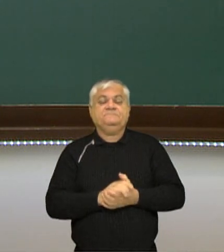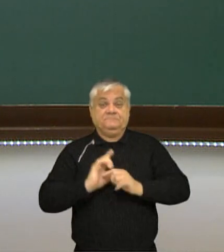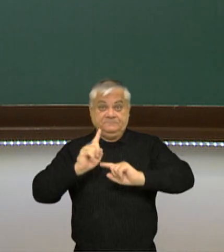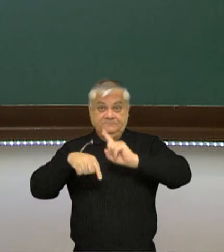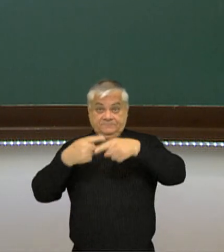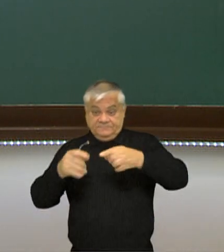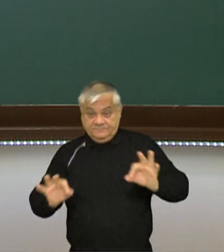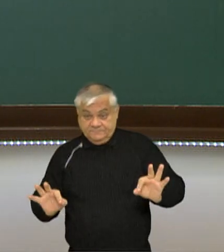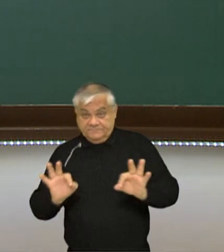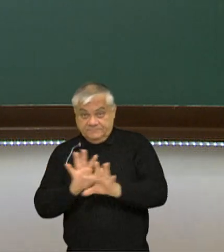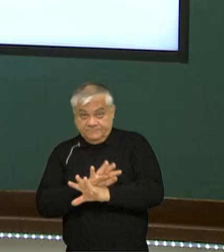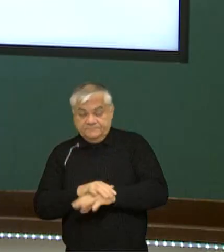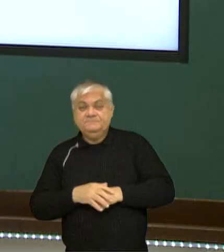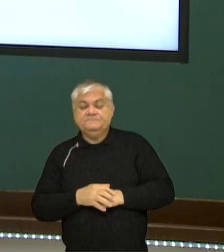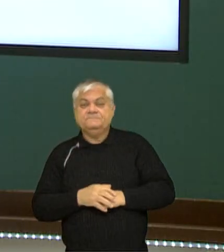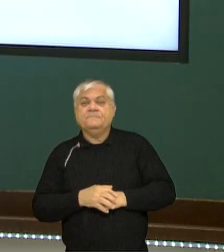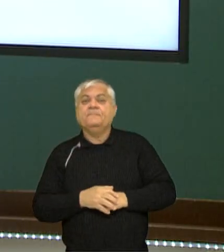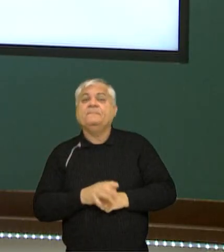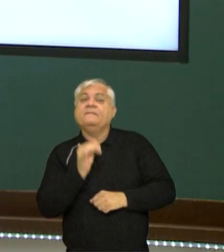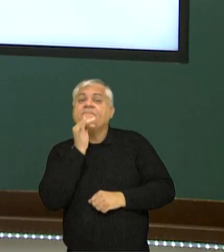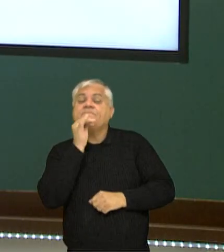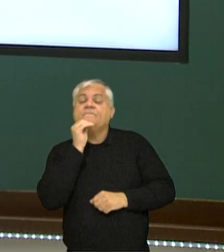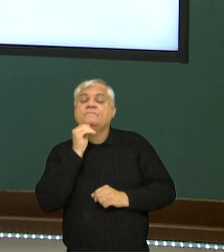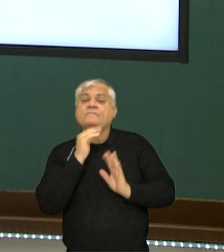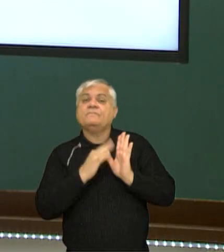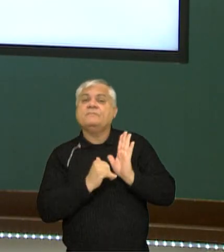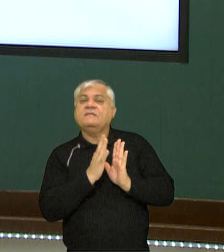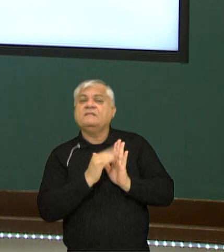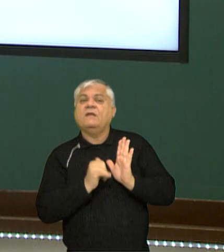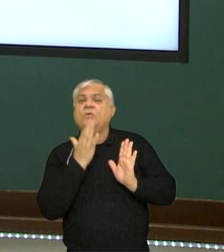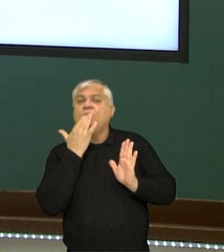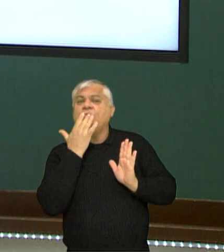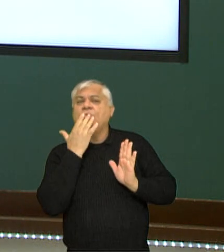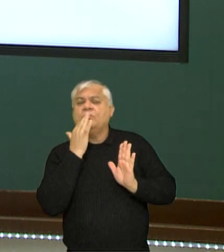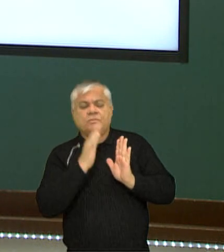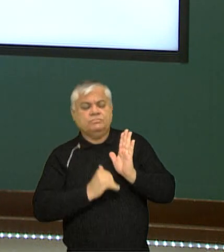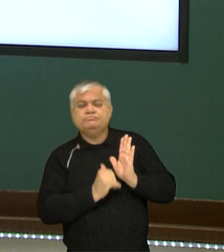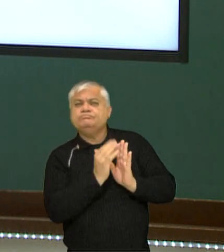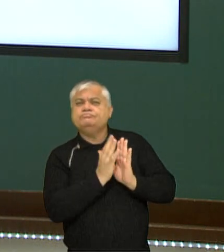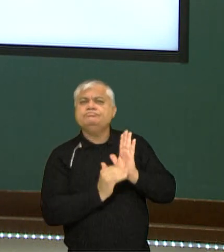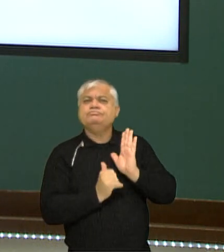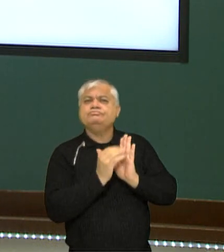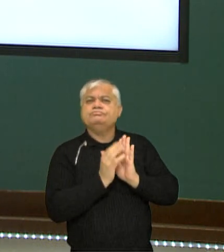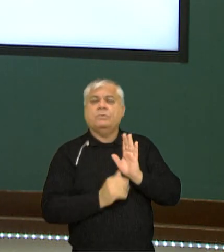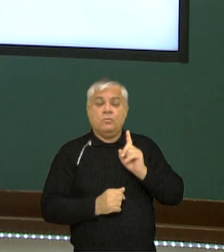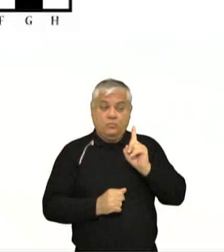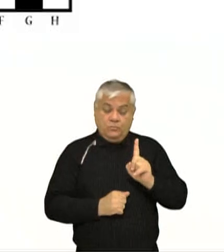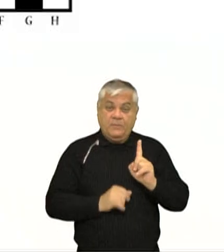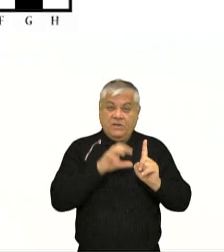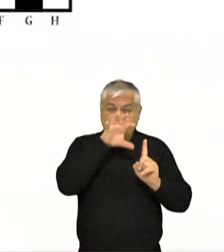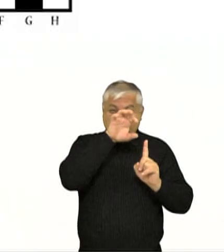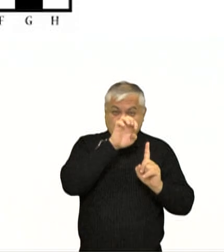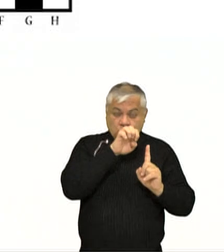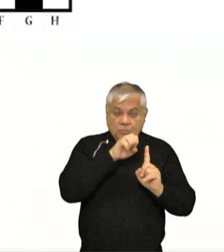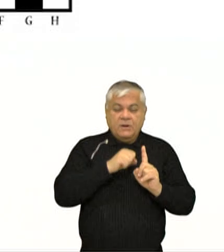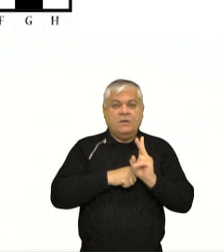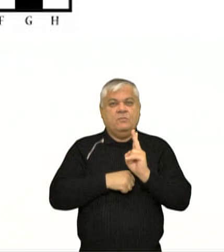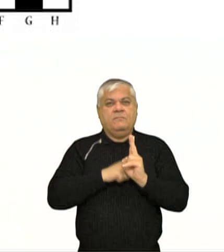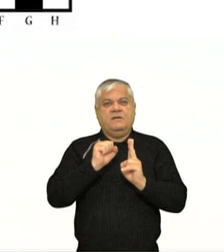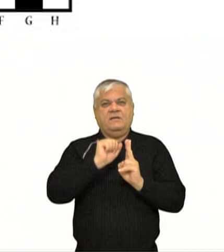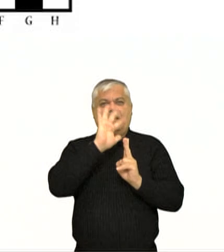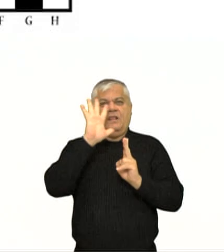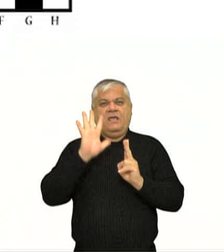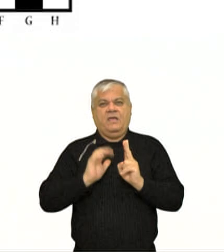de dividido, você vai pintar os quadrados, alternando uma cor escura todas as casas desse